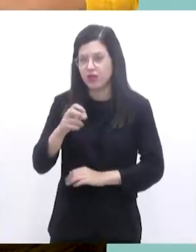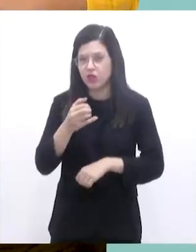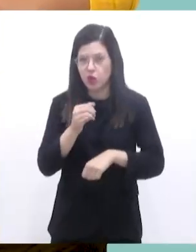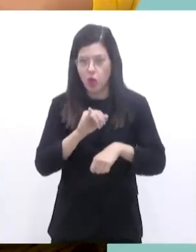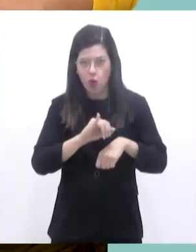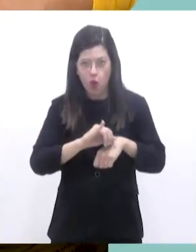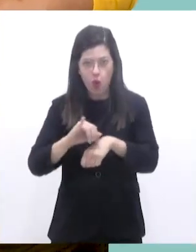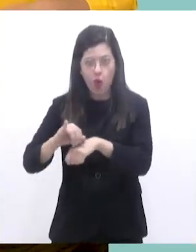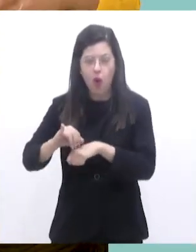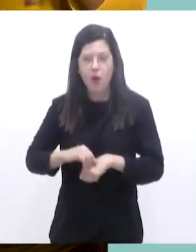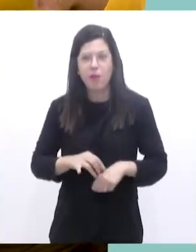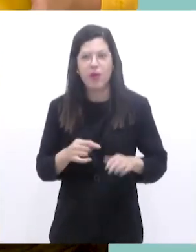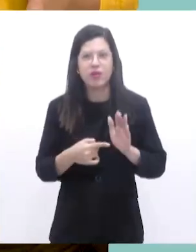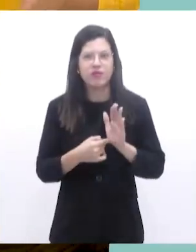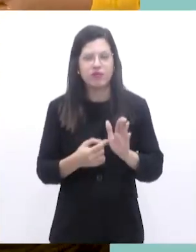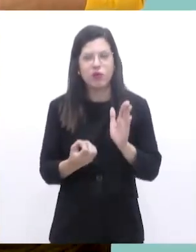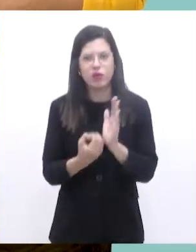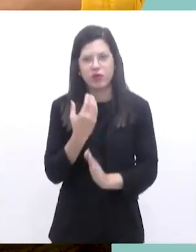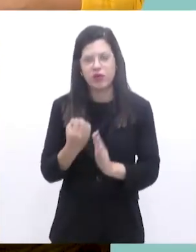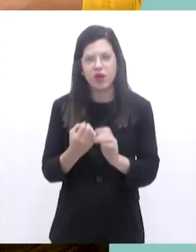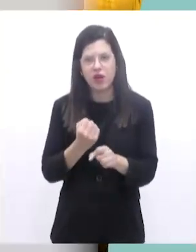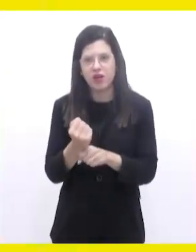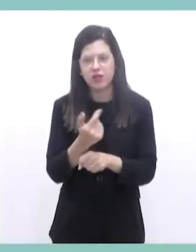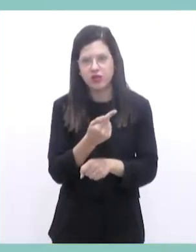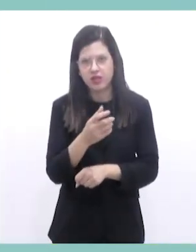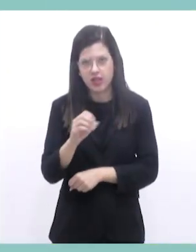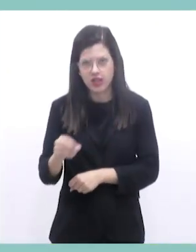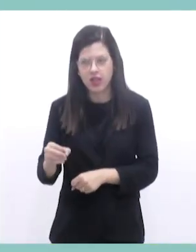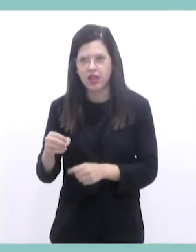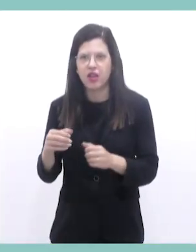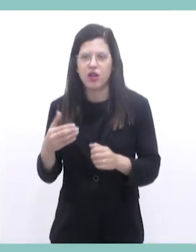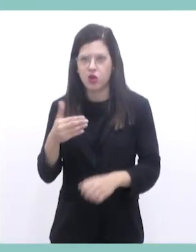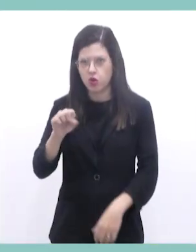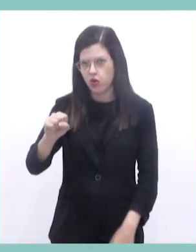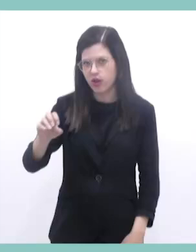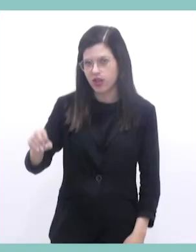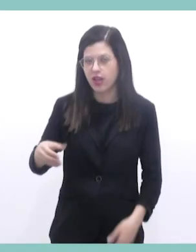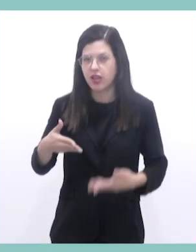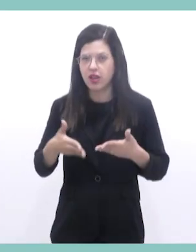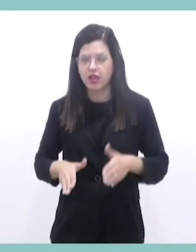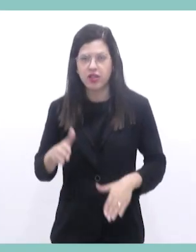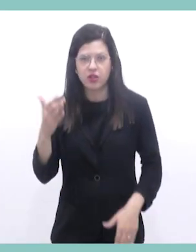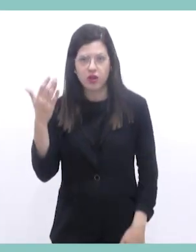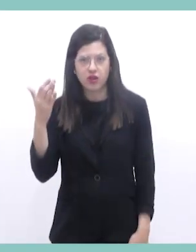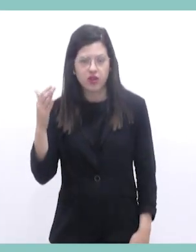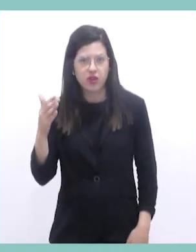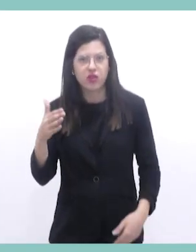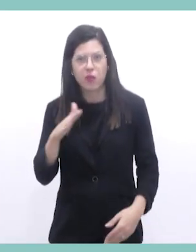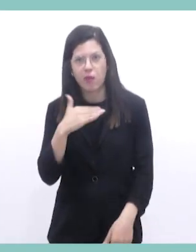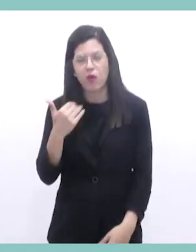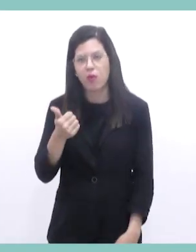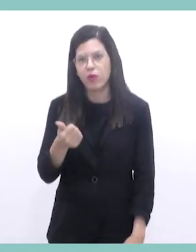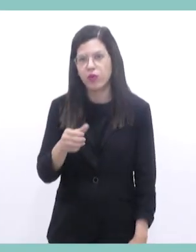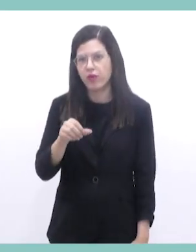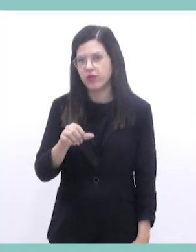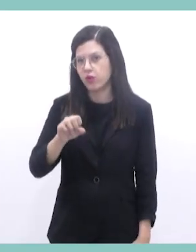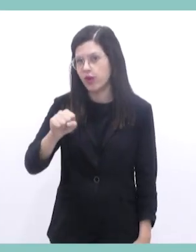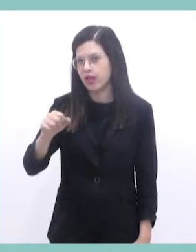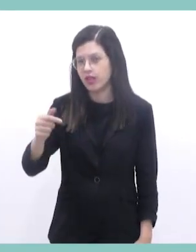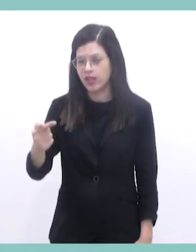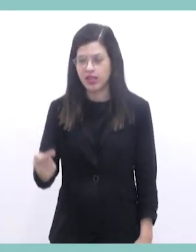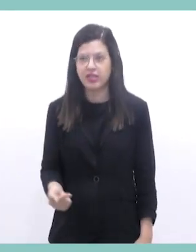pelo artista entre os anos 70 e 80. Nascido em Niterói e falecido em